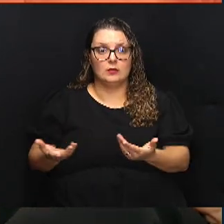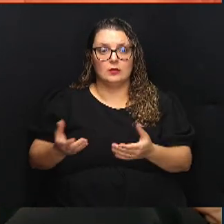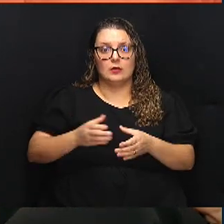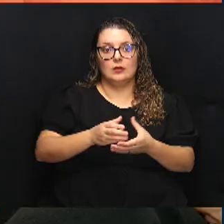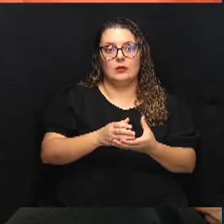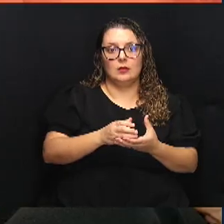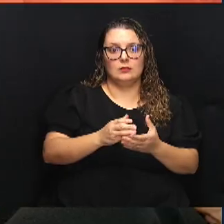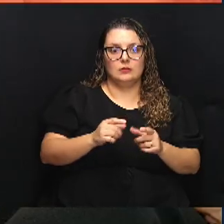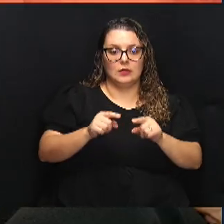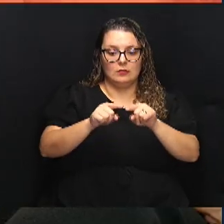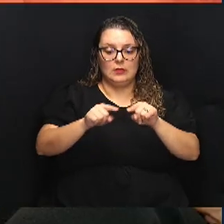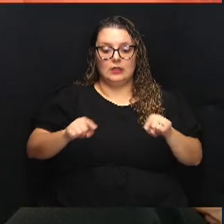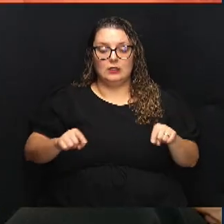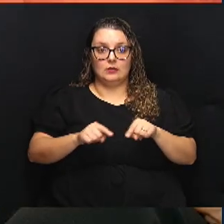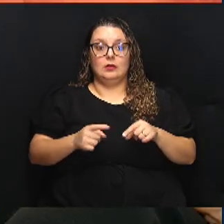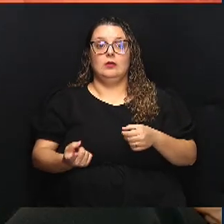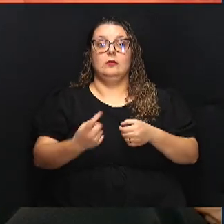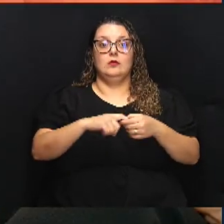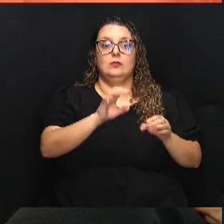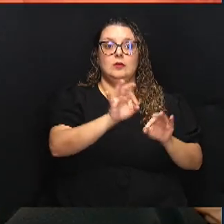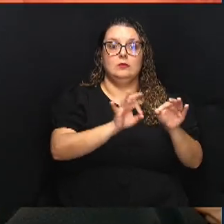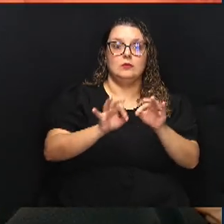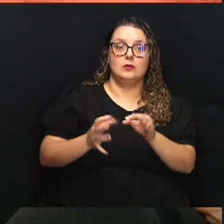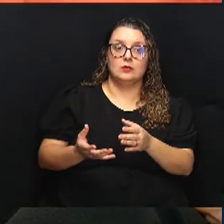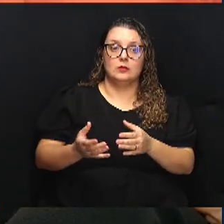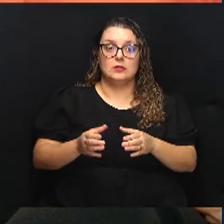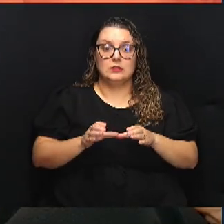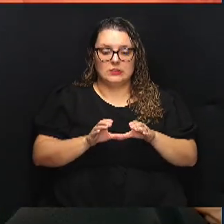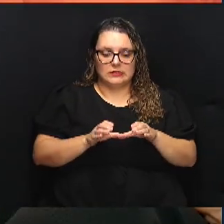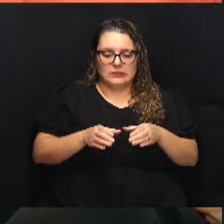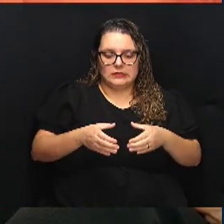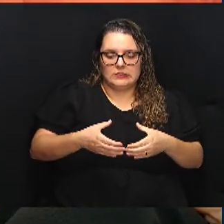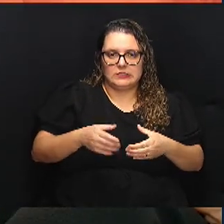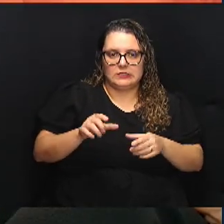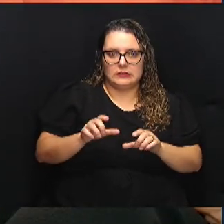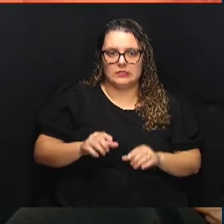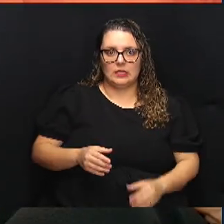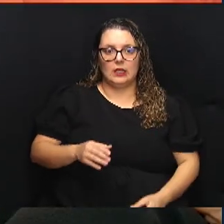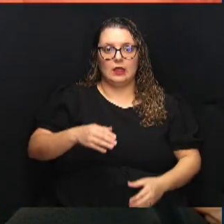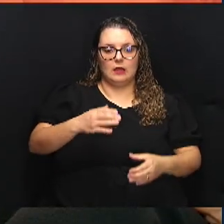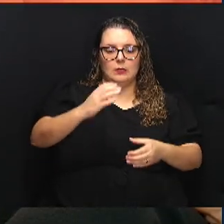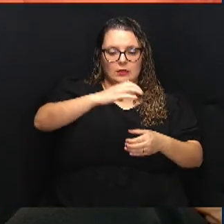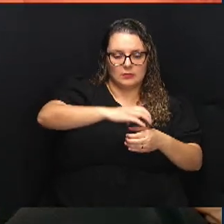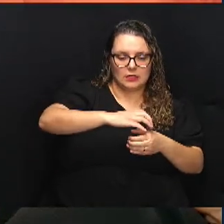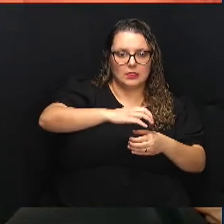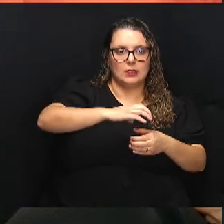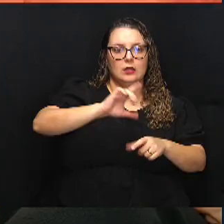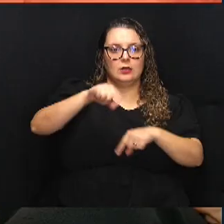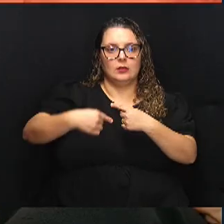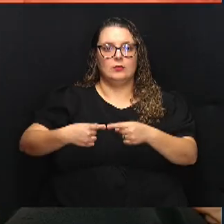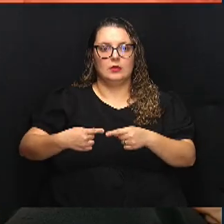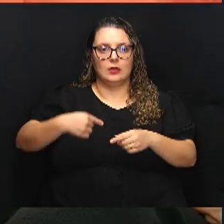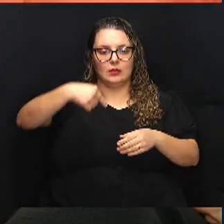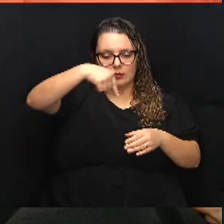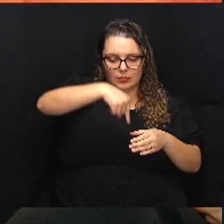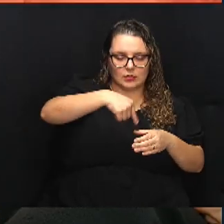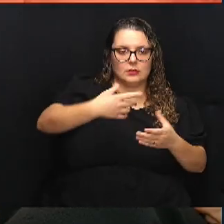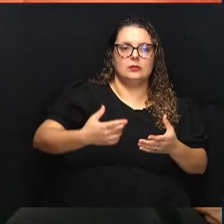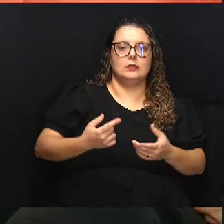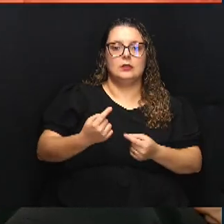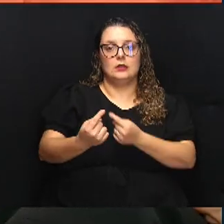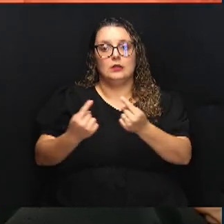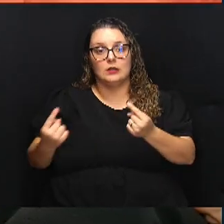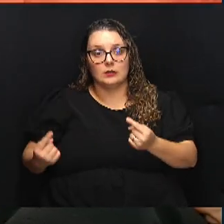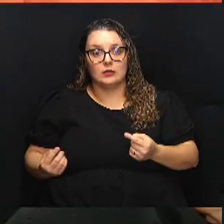era triangular, então você já volta e arruma para um copo cilíndrico. A sua próxima entrega é uma tampinha. A sua próxima entrega é o furinho. Então, cada vez você